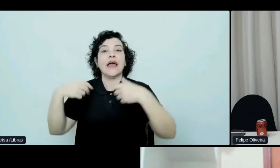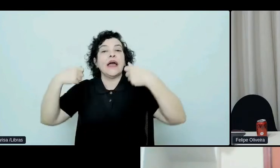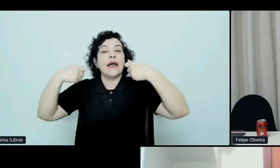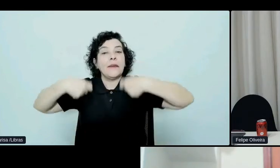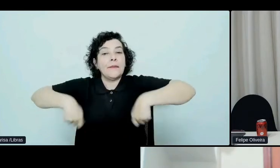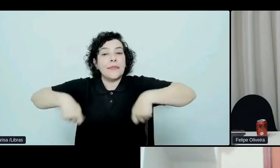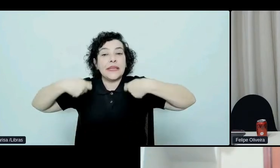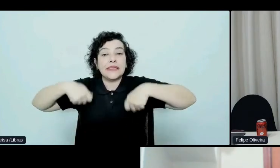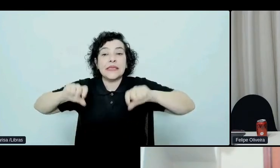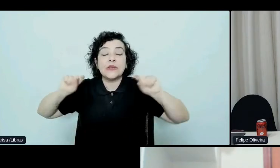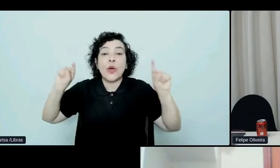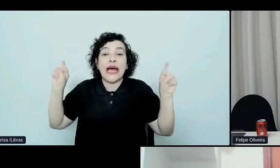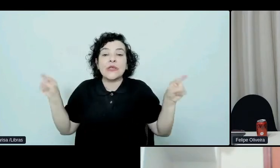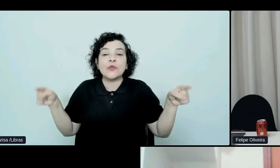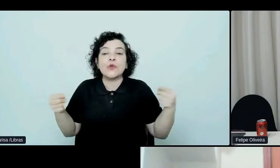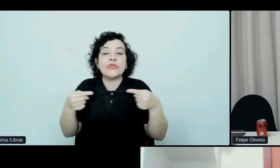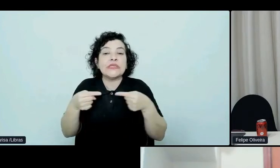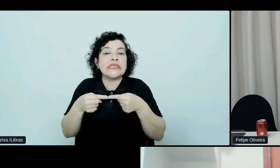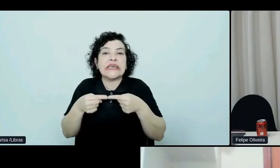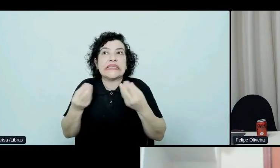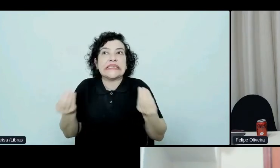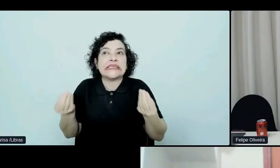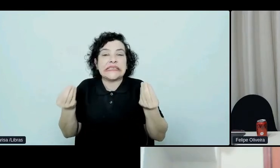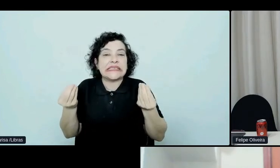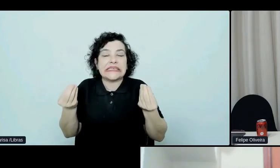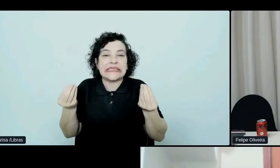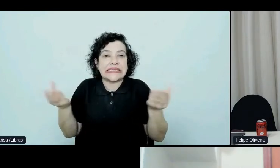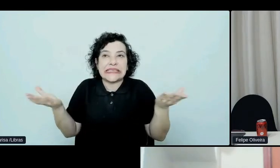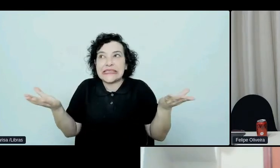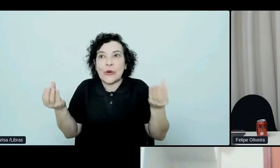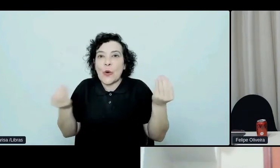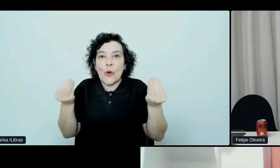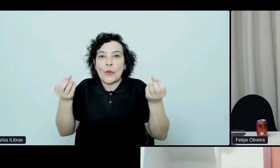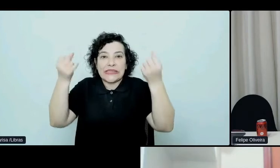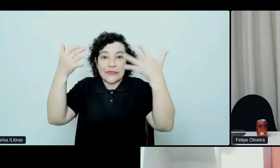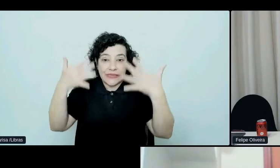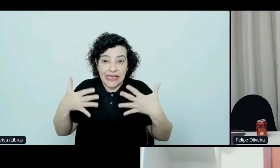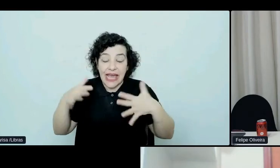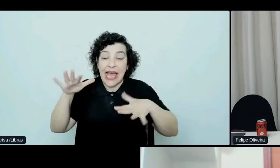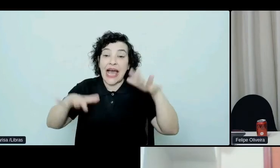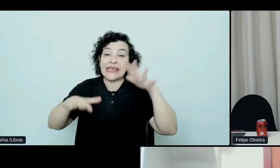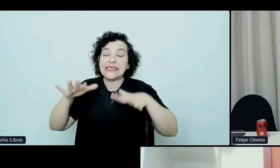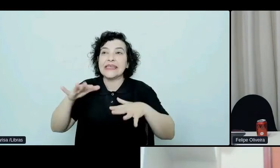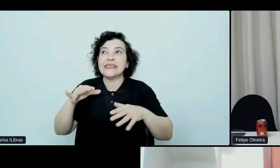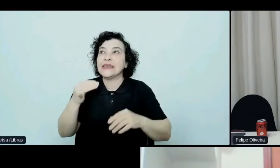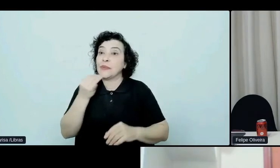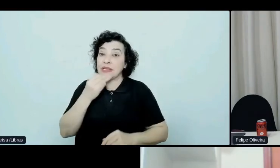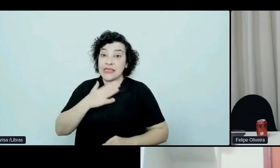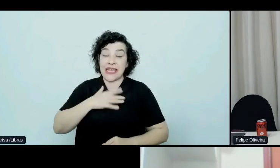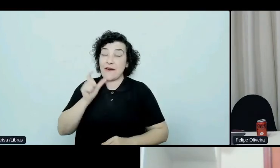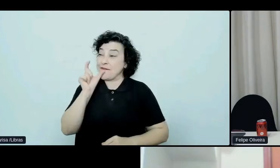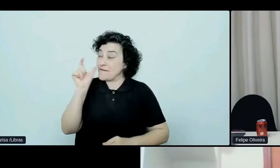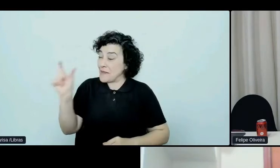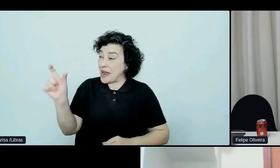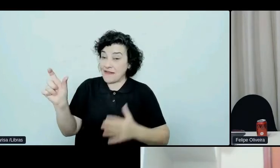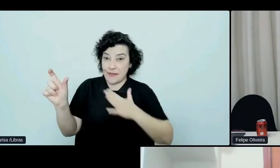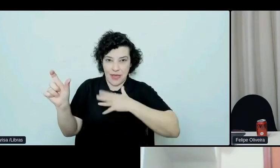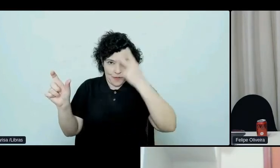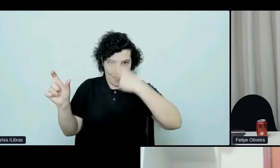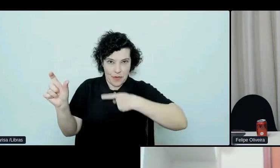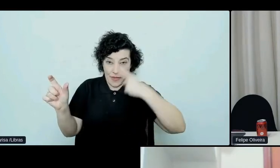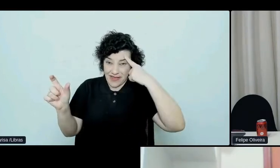e falar outra, isso a gente faz. E aí, às vezes, eu vou fazer isso com a Vanessa e nunca dá certo. Eu falo uma coisa querendo dizer outra, ela entende outra coisa e aí